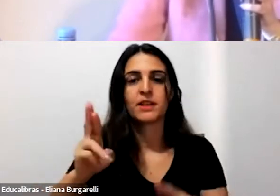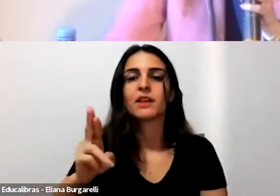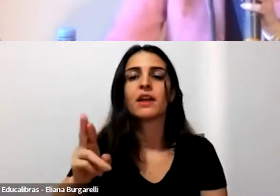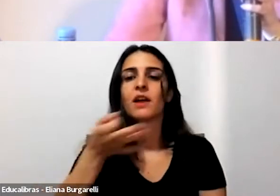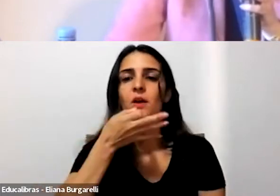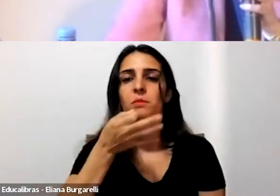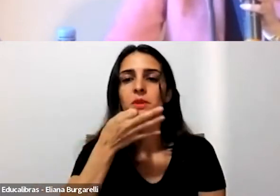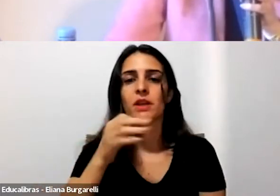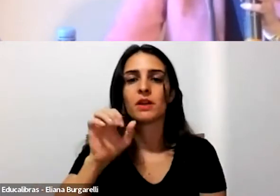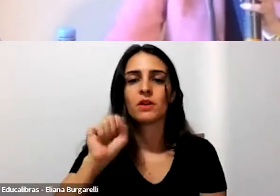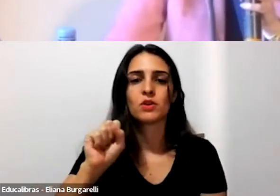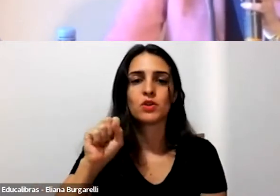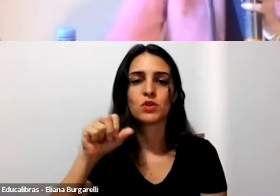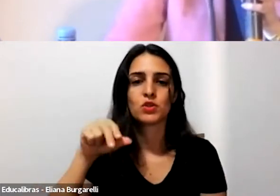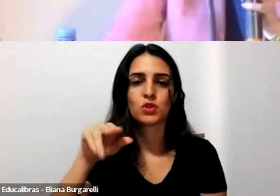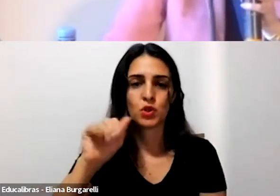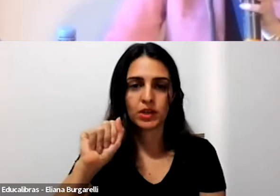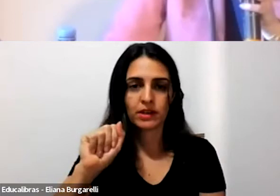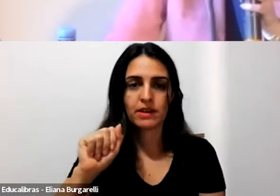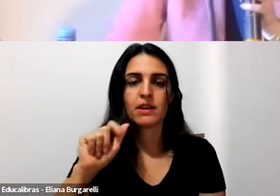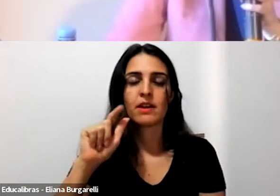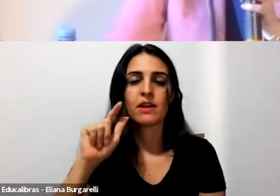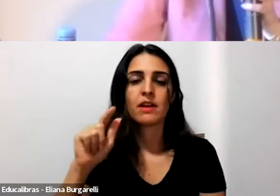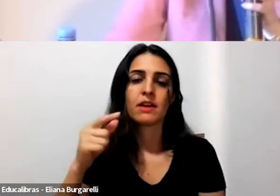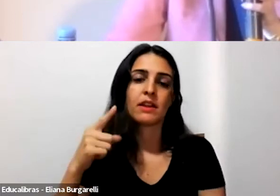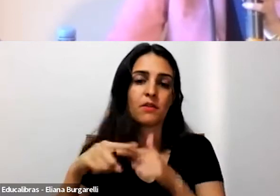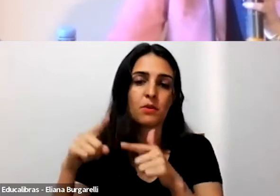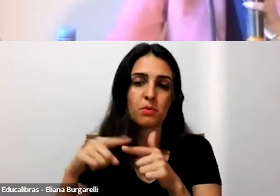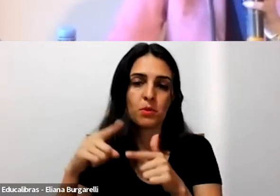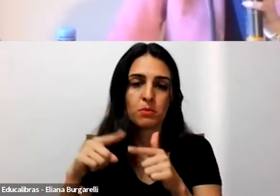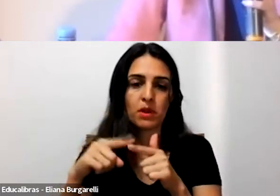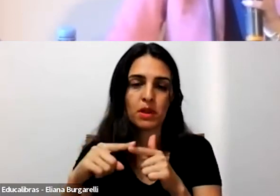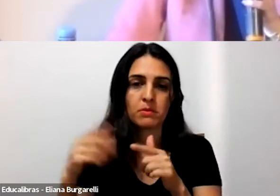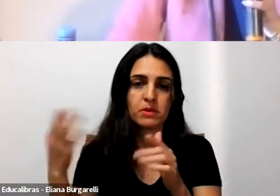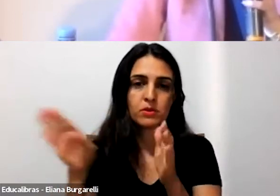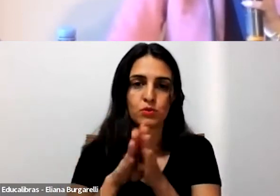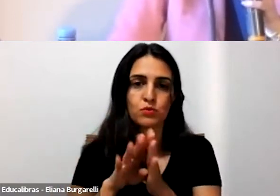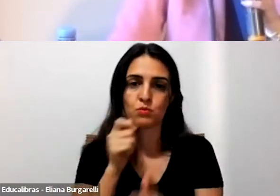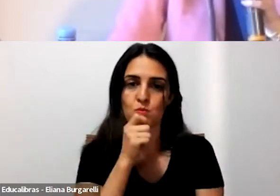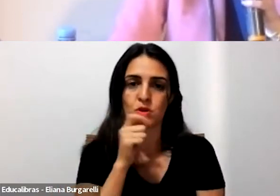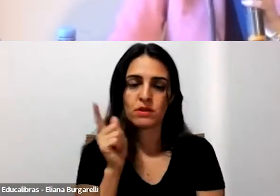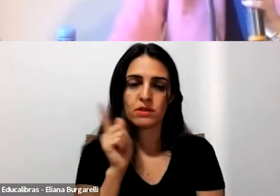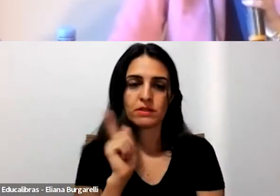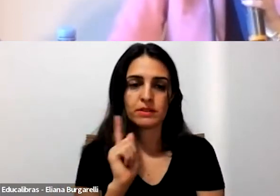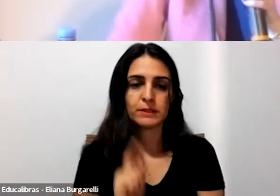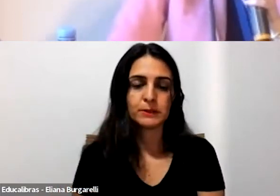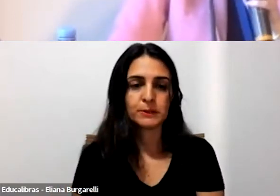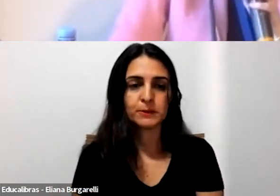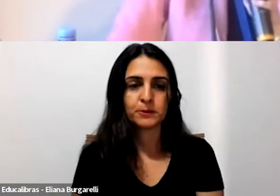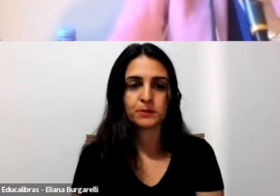Paulo, donc ça lui prend aussi pas mal de temps. Mais on a bon espoir que ce message va arriver à temps pour que puisse être diffusé pendant cette conférence.